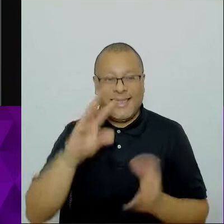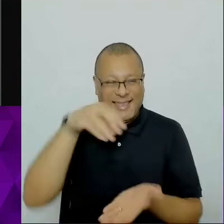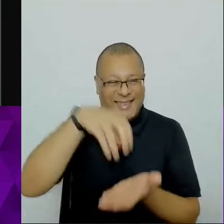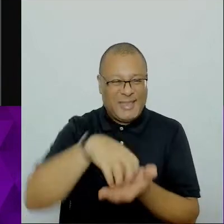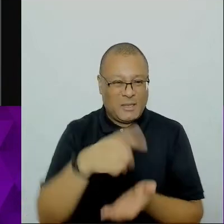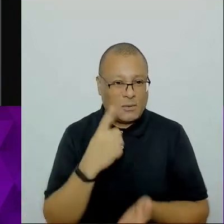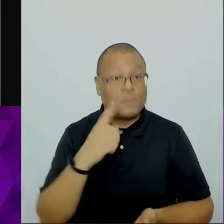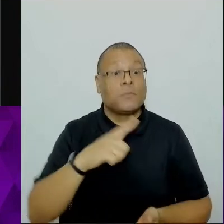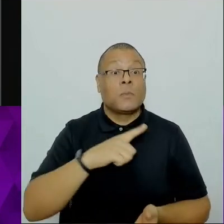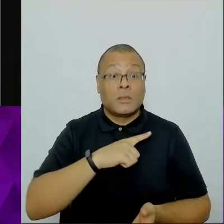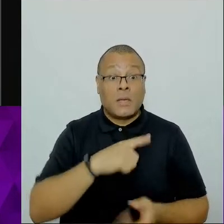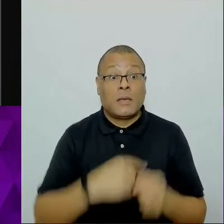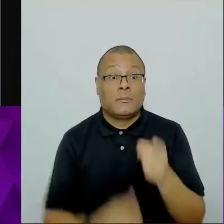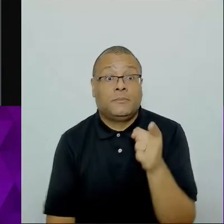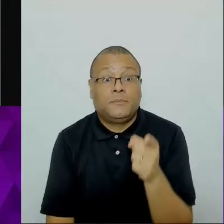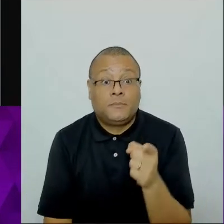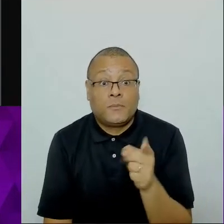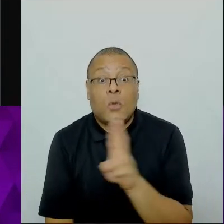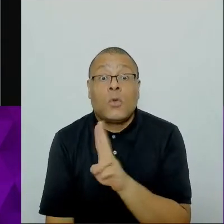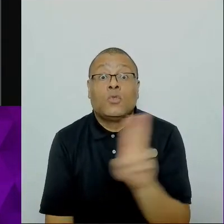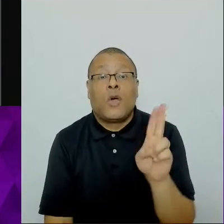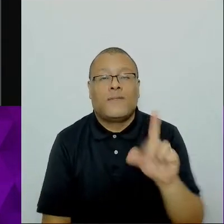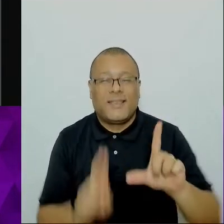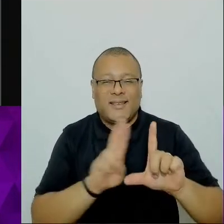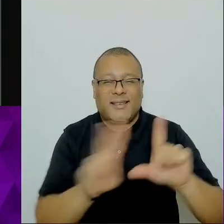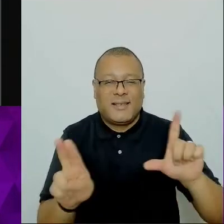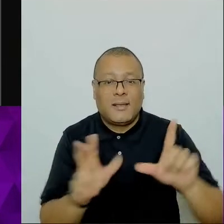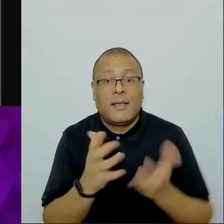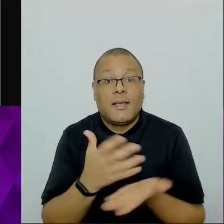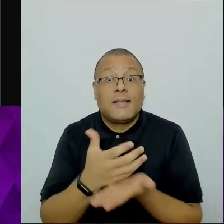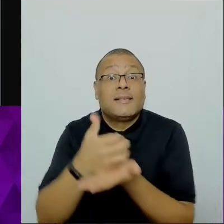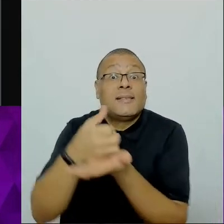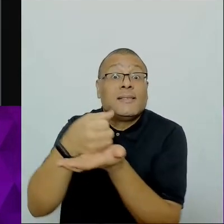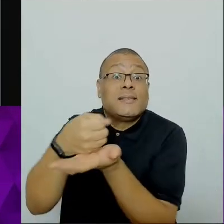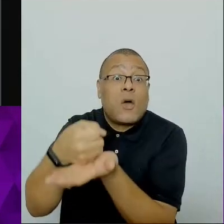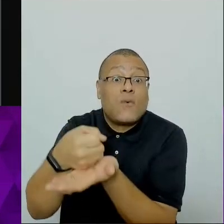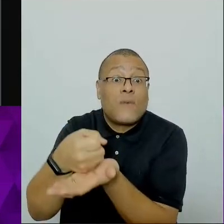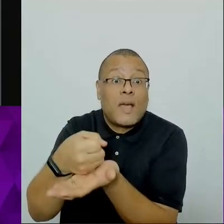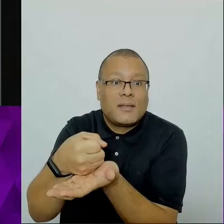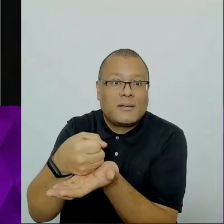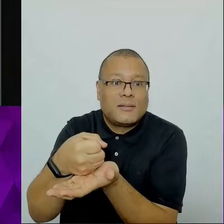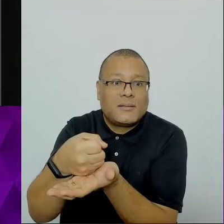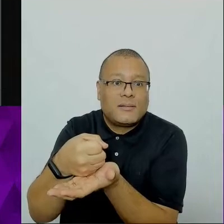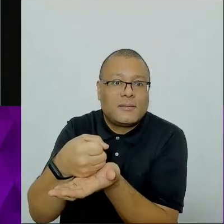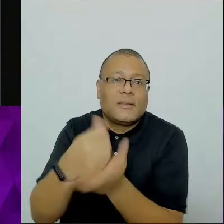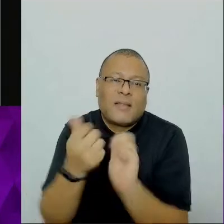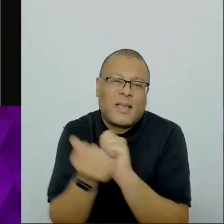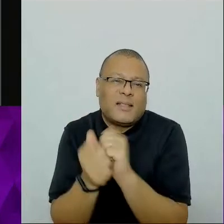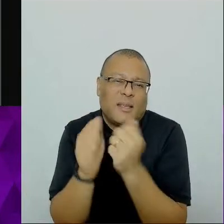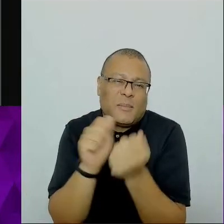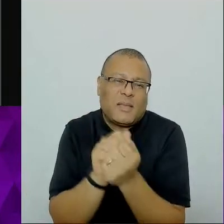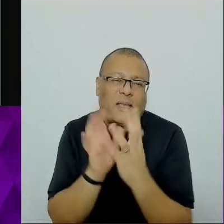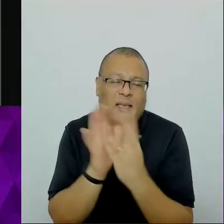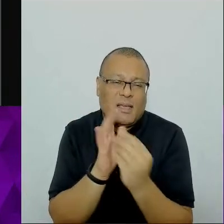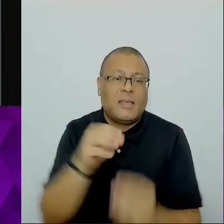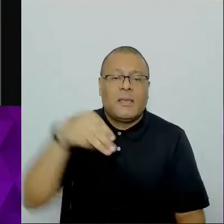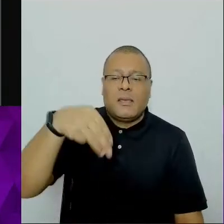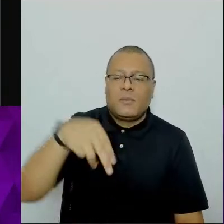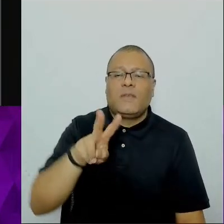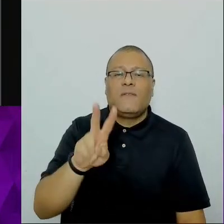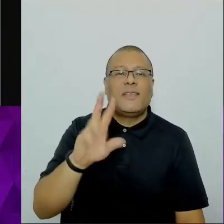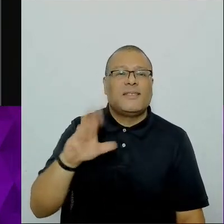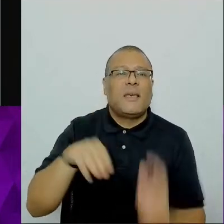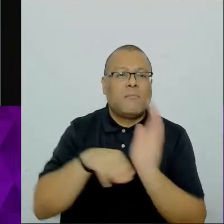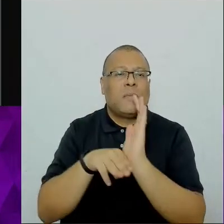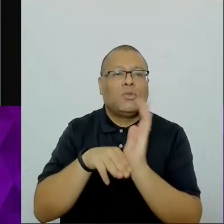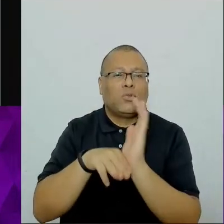tem eu chamei aqui de usuário, salvar usuário service, até para aqueles que estão mais adaptados com o modelo MVC, mas entenda isso